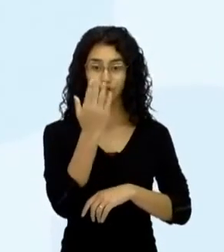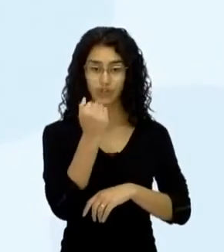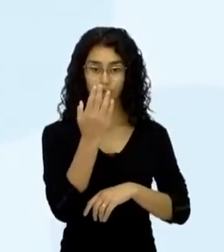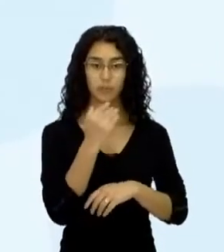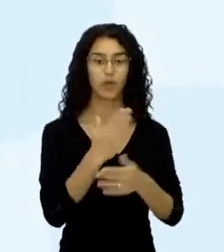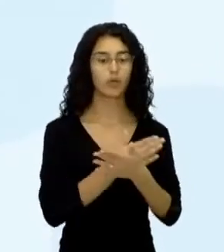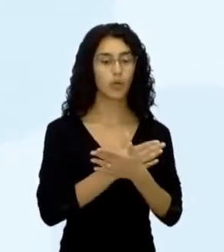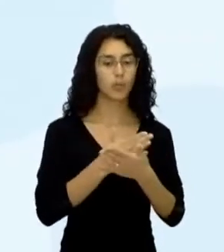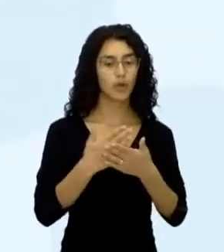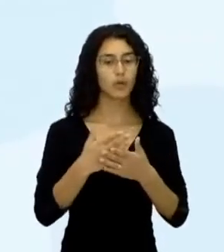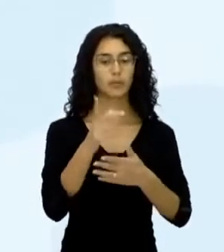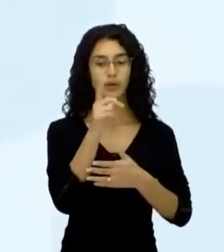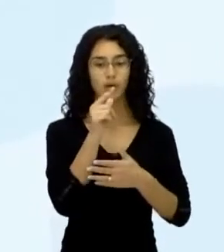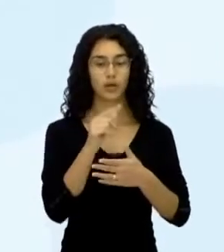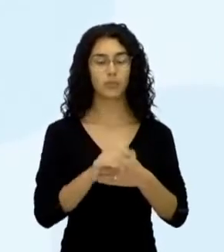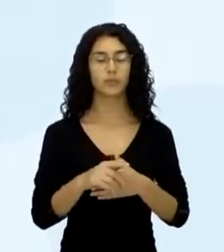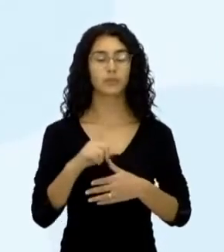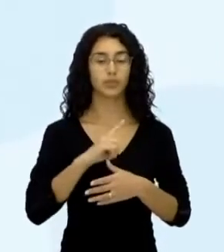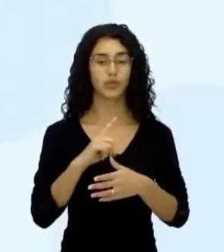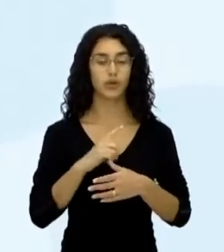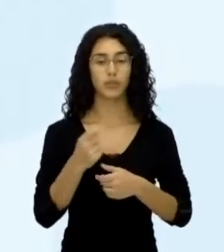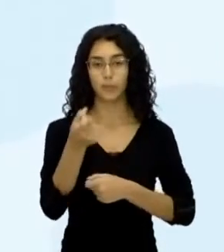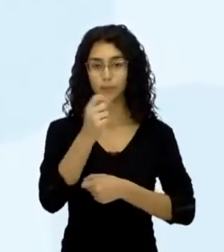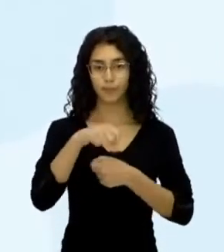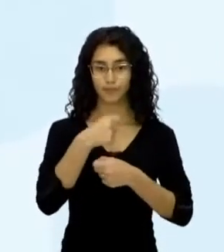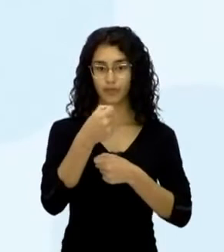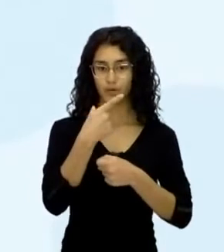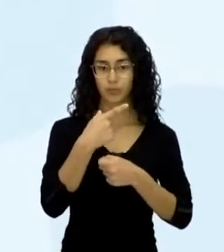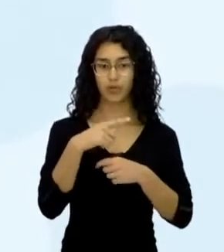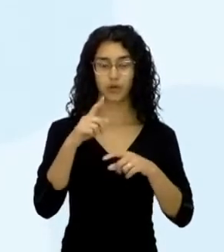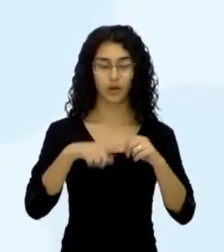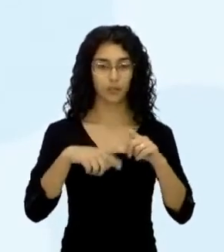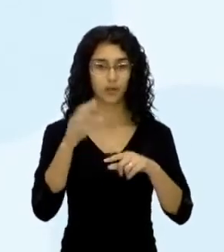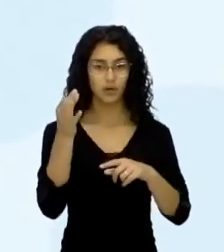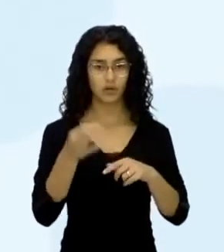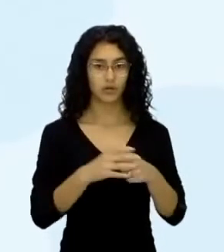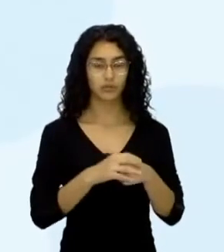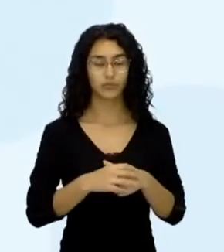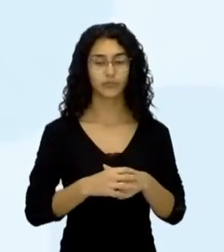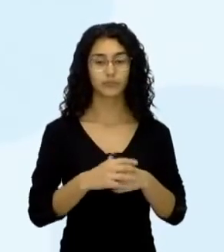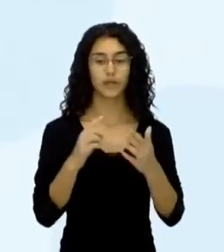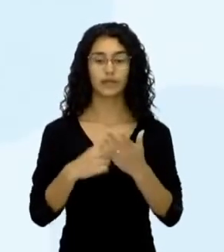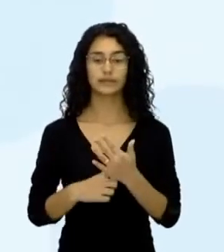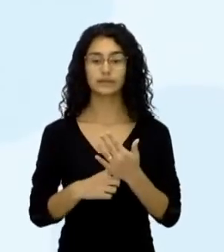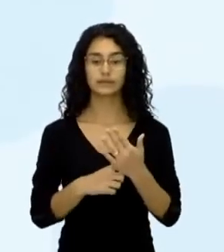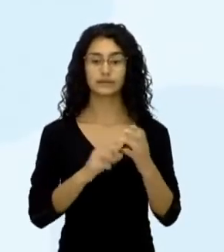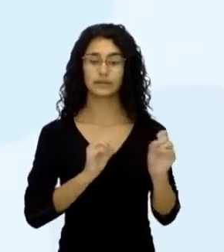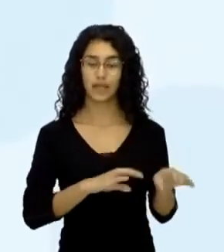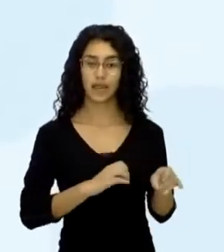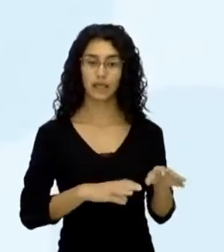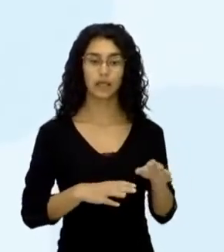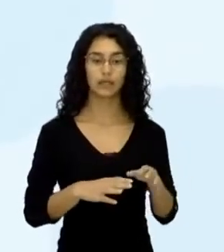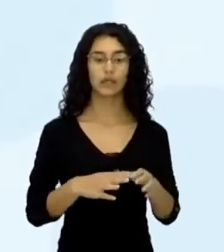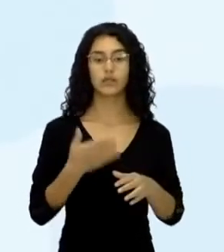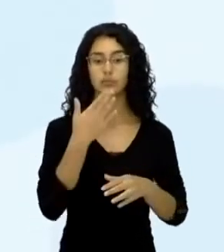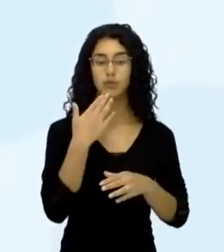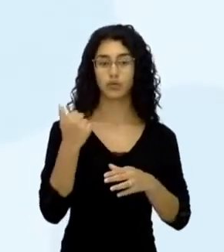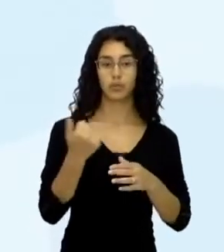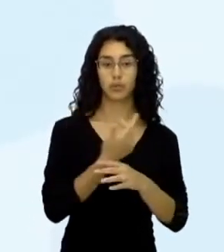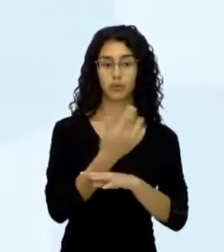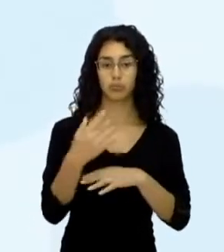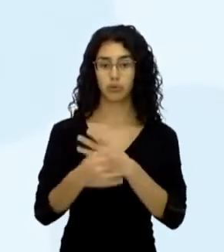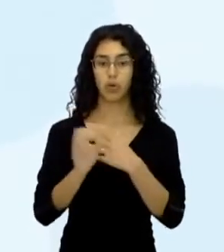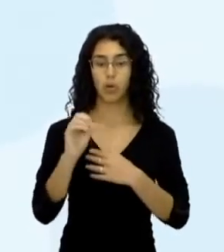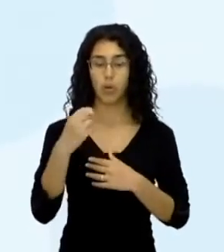de micronutrientes, como vitaminas e minerais específicos, técnicas convencionais de melhoramento de plantas ou